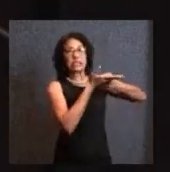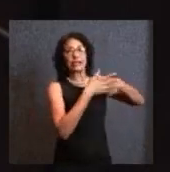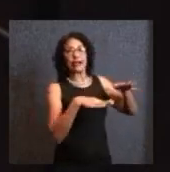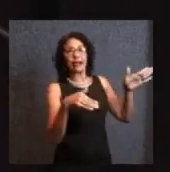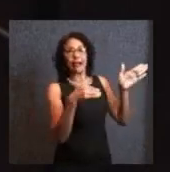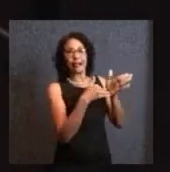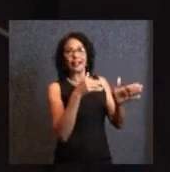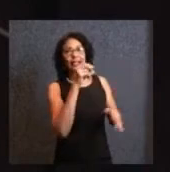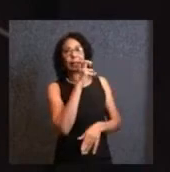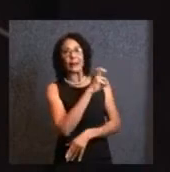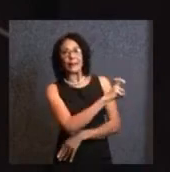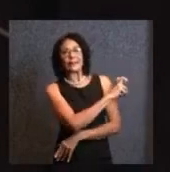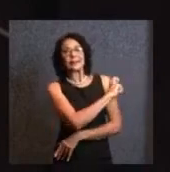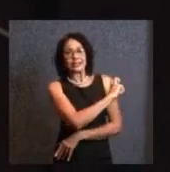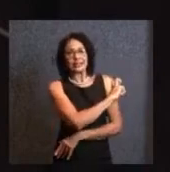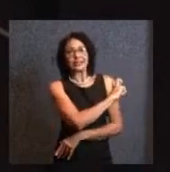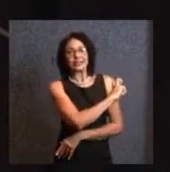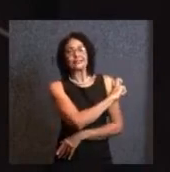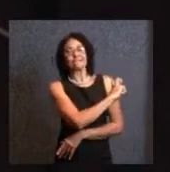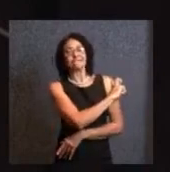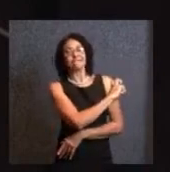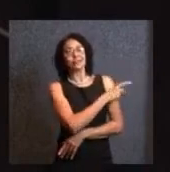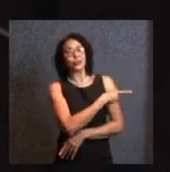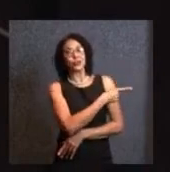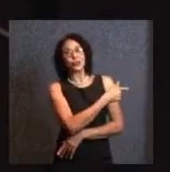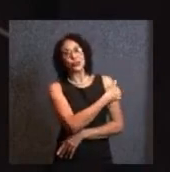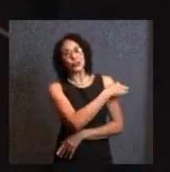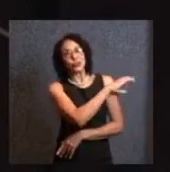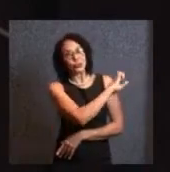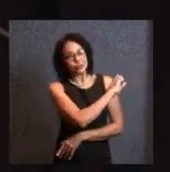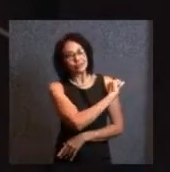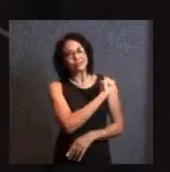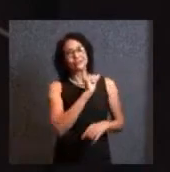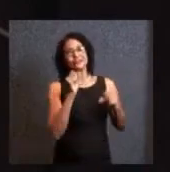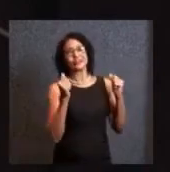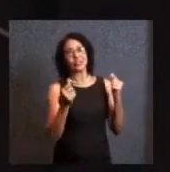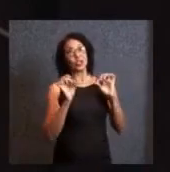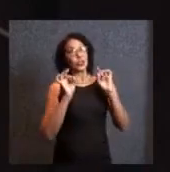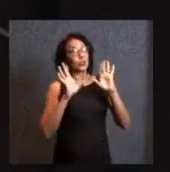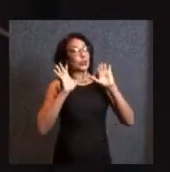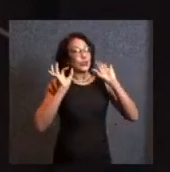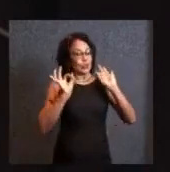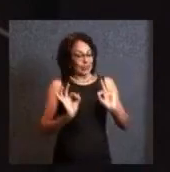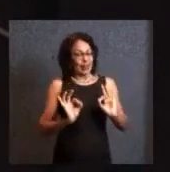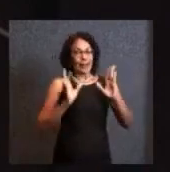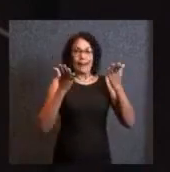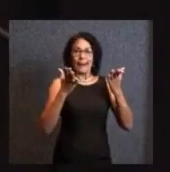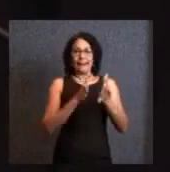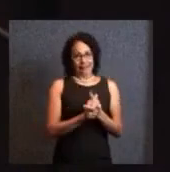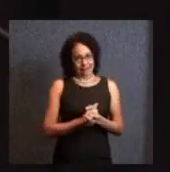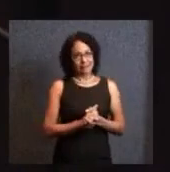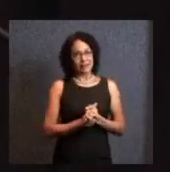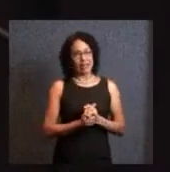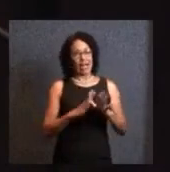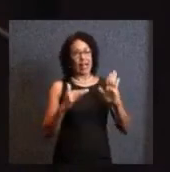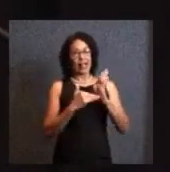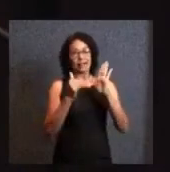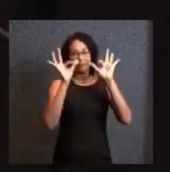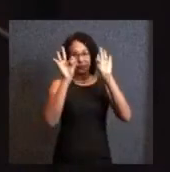ano dos anos iniciais do ensino fundamental. Só aí já tem um ganho para os anos